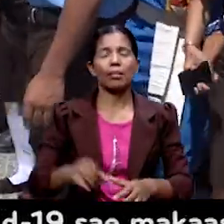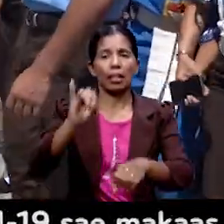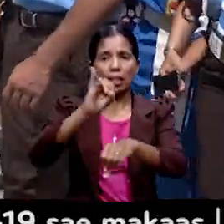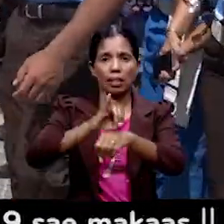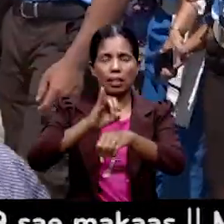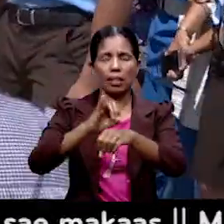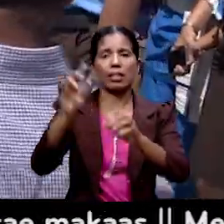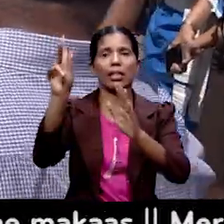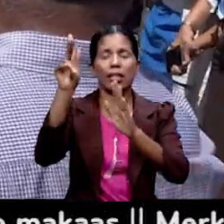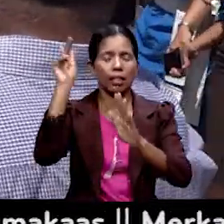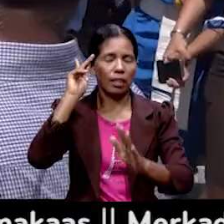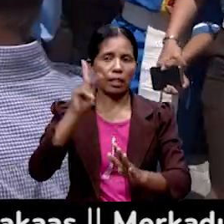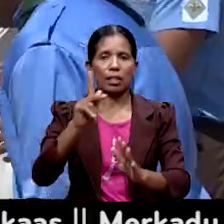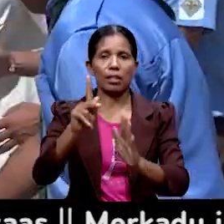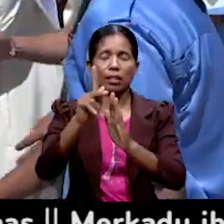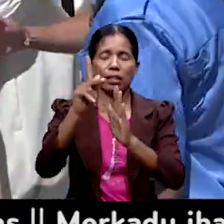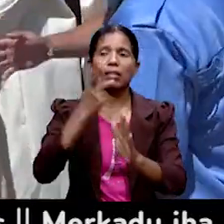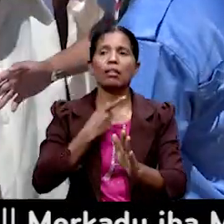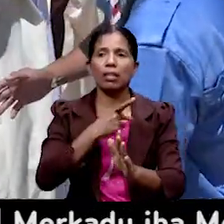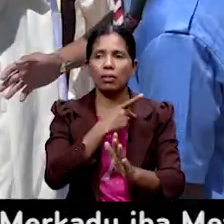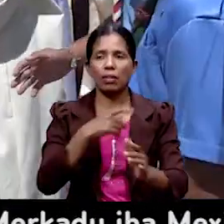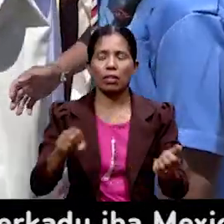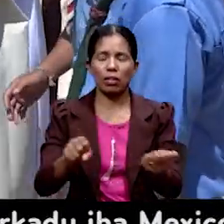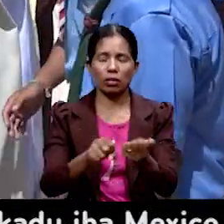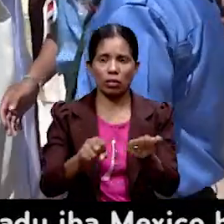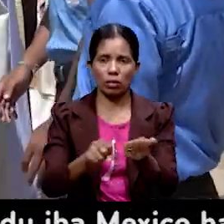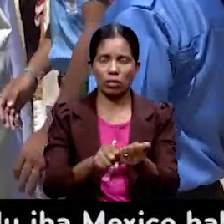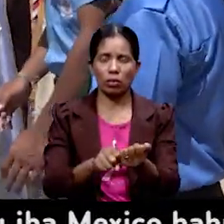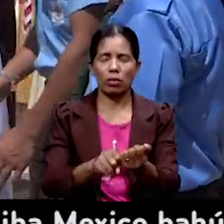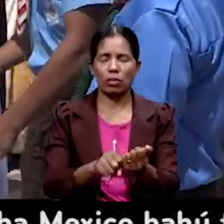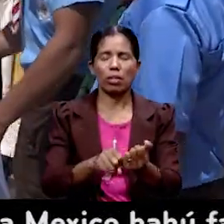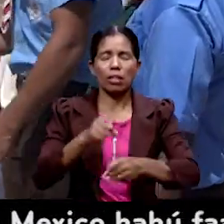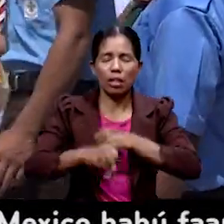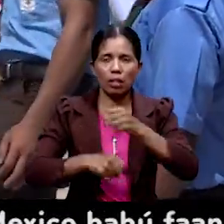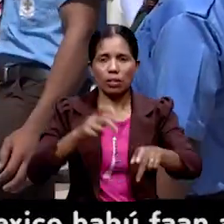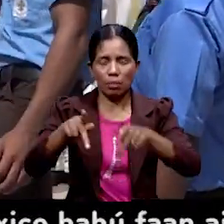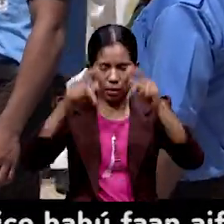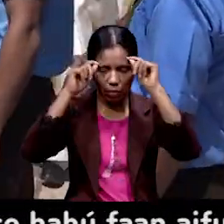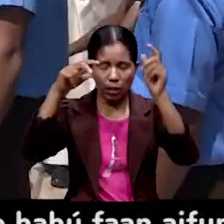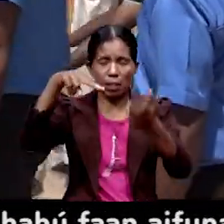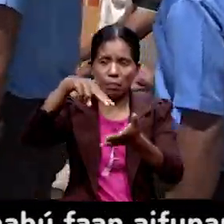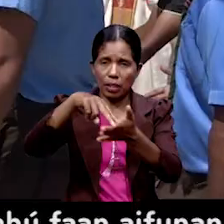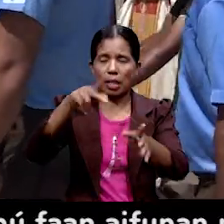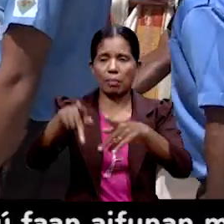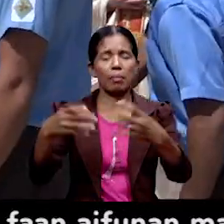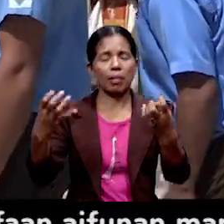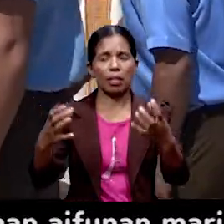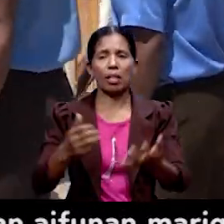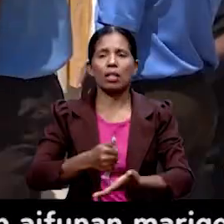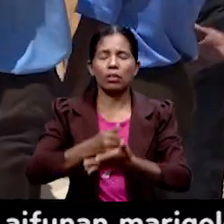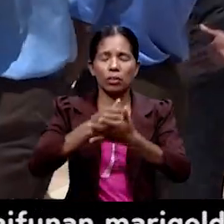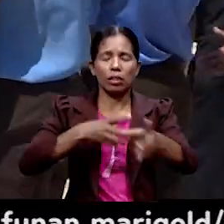Católica sempre assume a dignidade, sofrimento povo Timor-Ninian, hambrique a povo Nisorin, defende